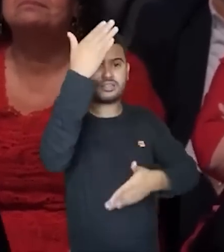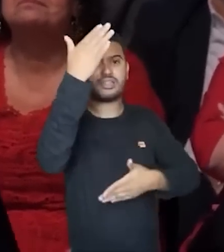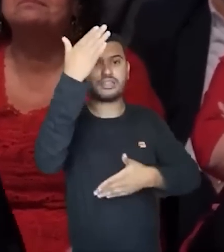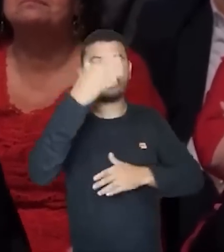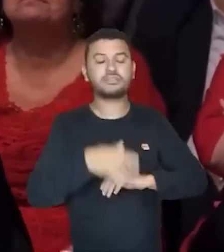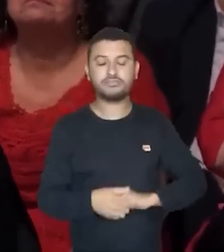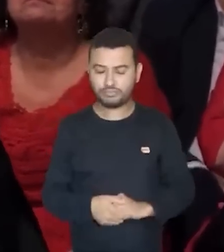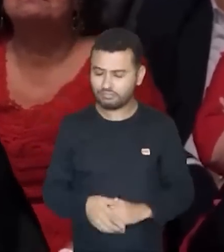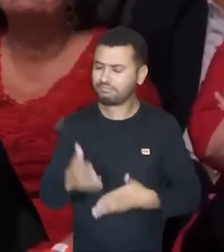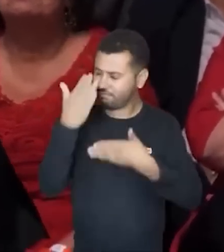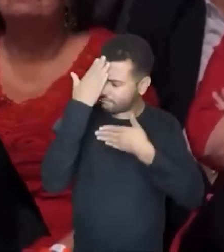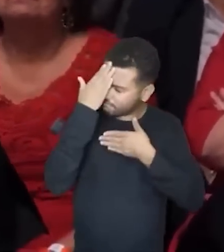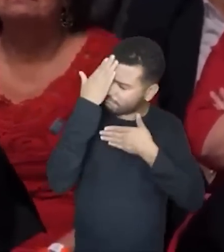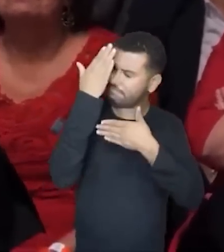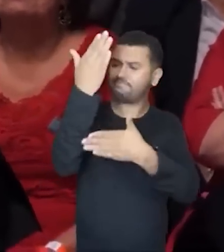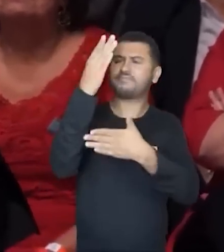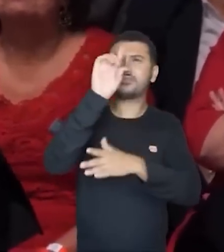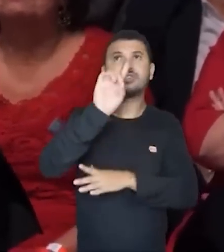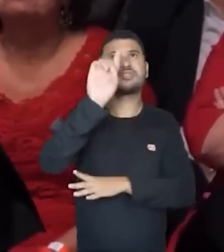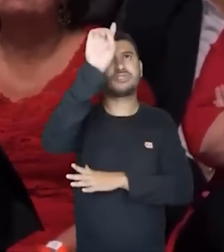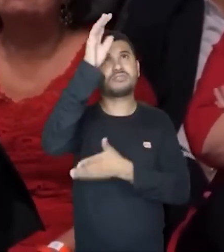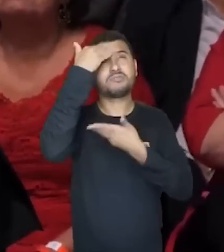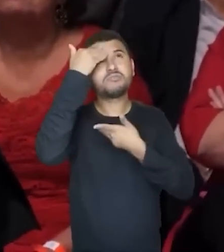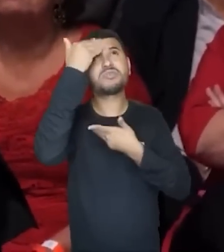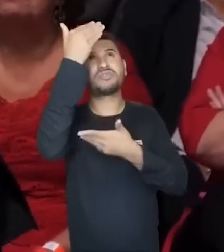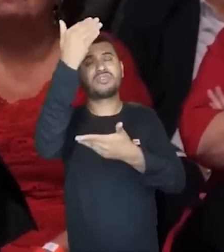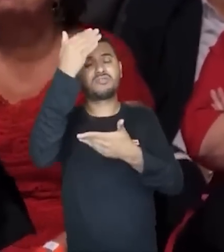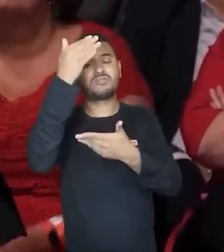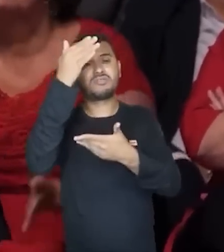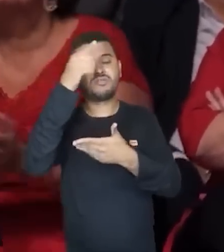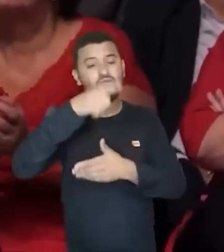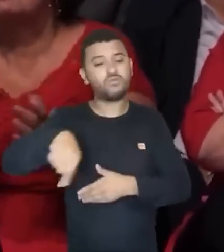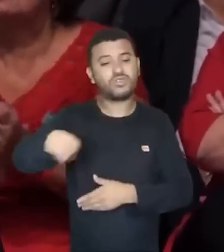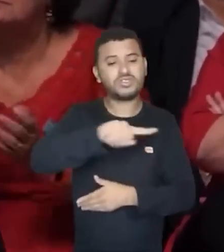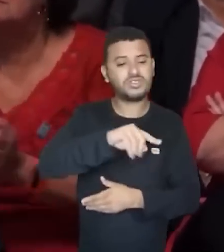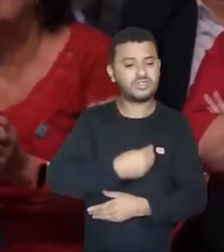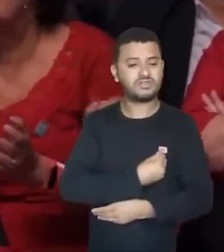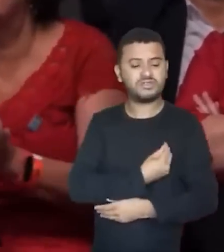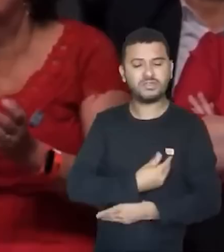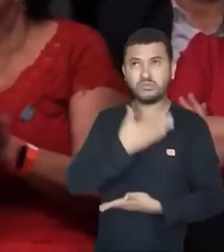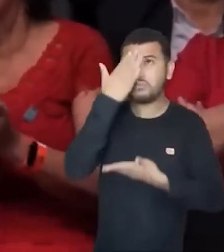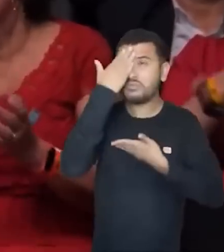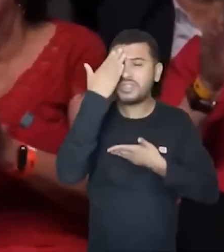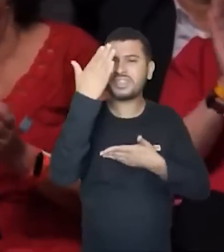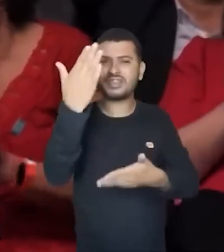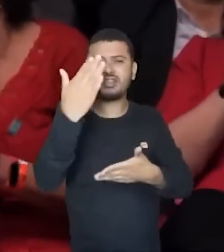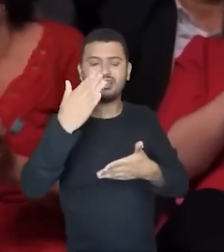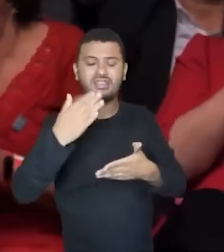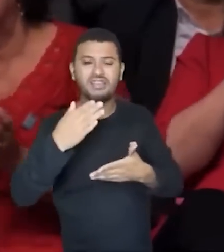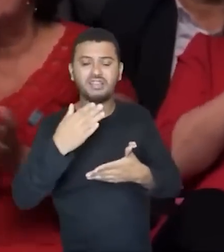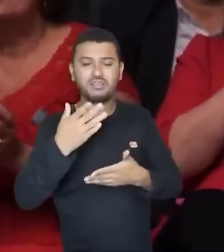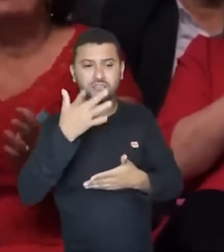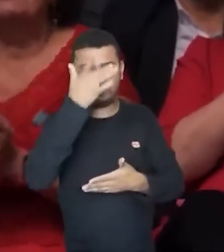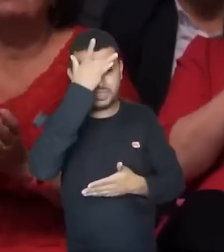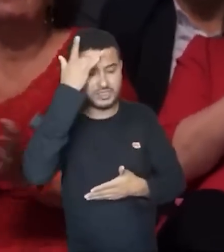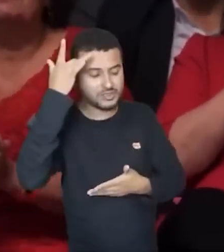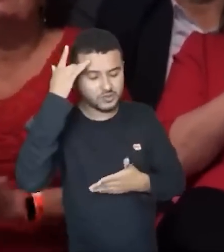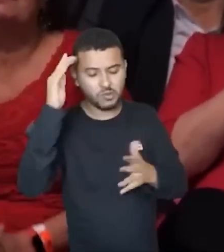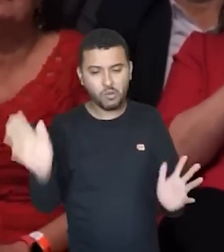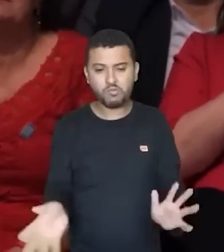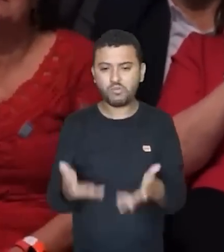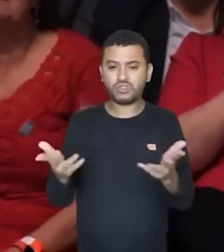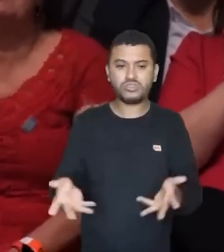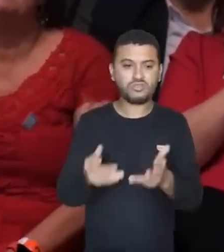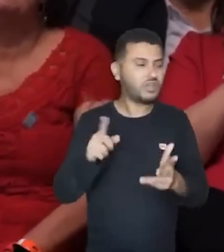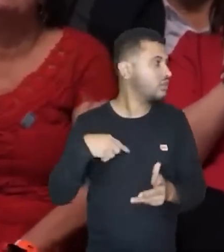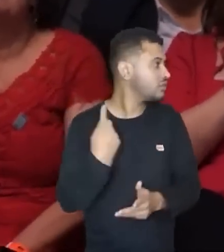dizer a Deus: obrigado por você existir, obrigado por você motivar a gente a